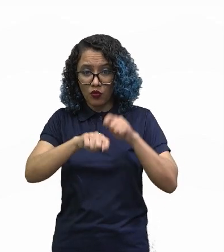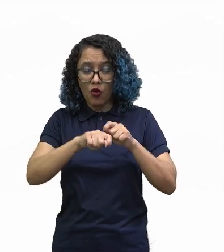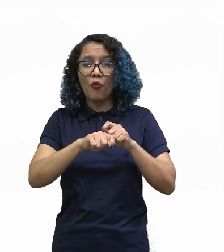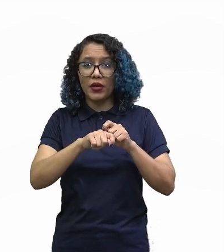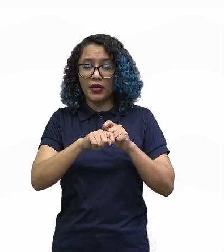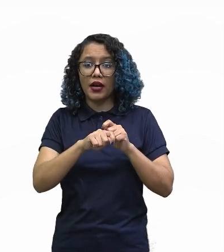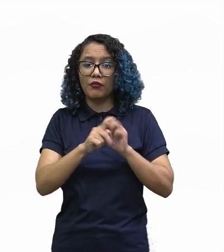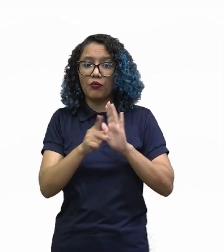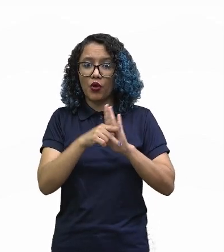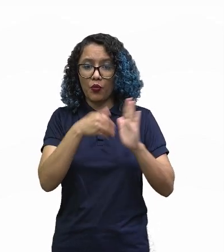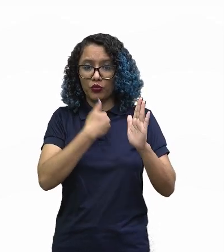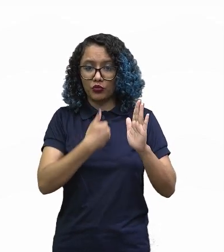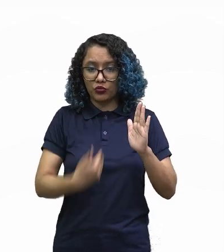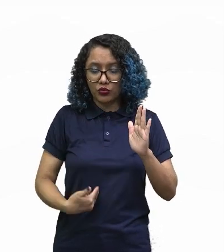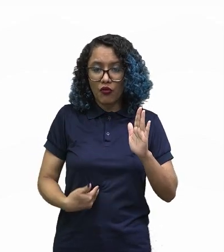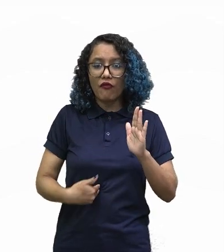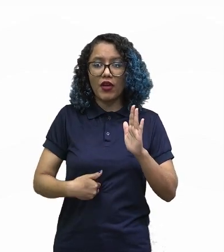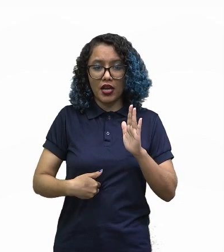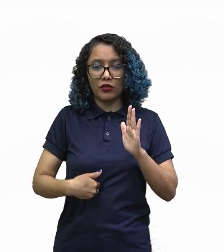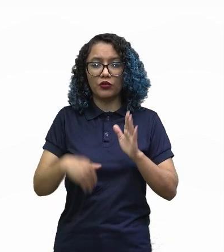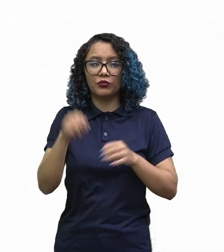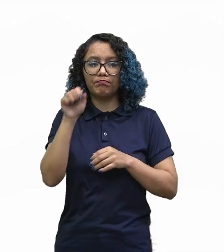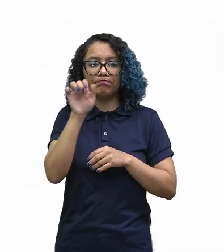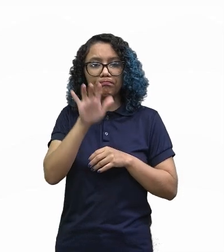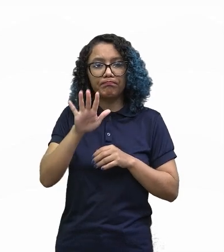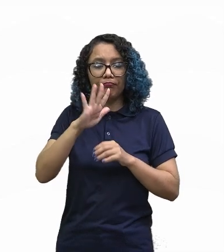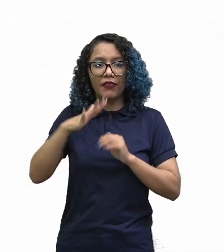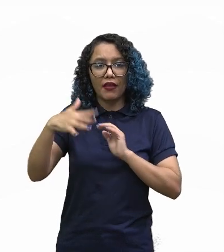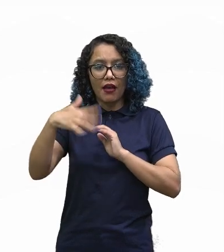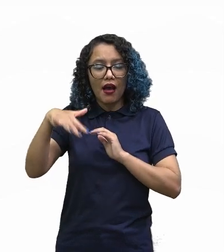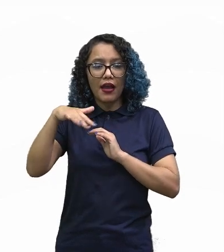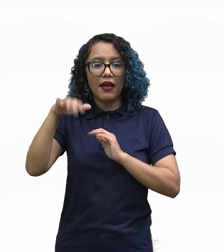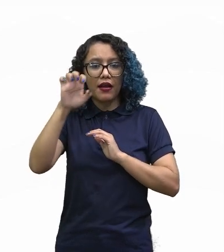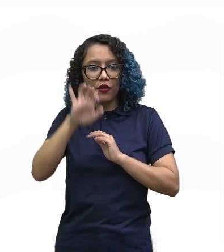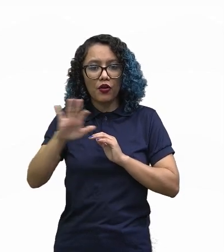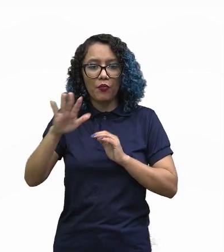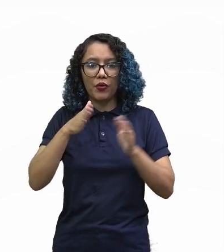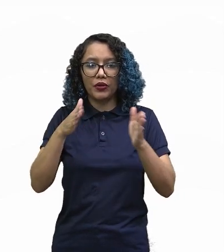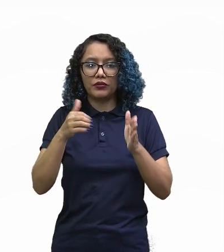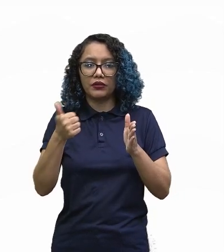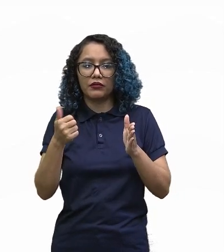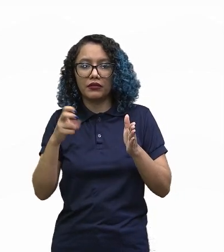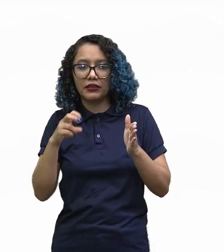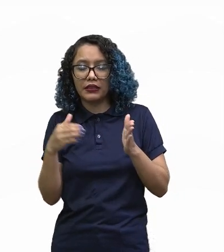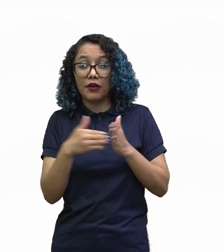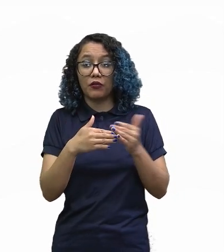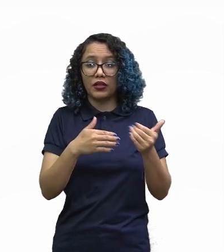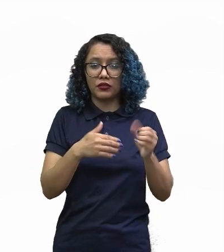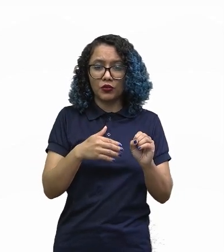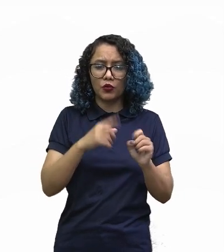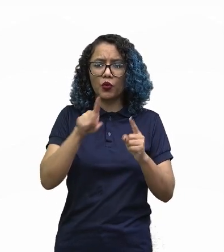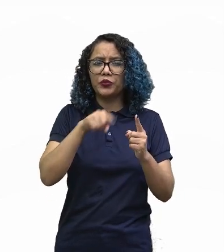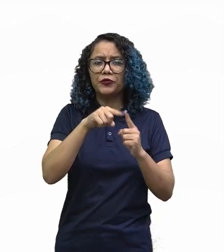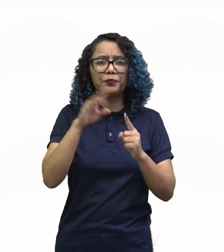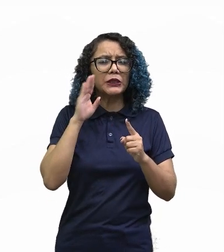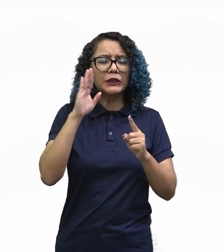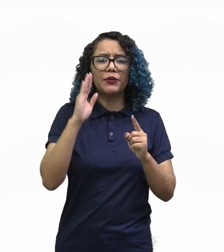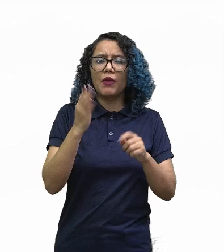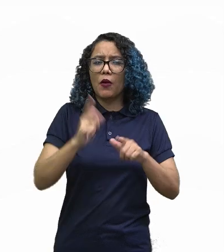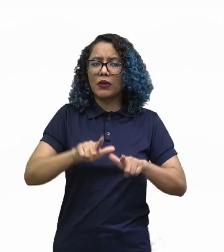pelos Estados nacionais europeus entre os séculos XV e XVIII, e essas práticas elas tinham como objetivo